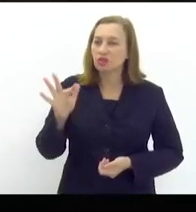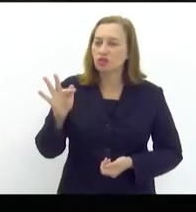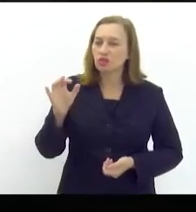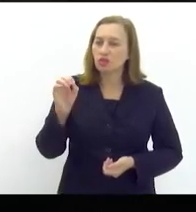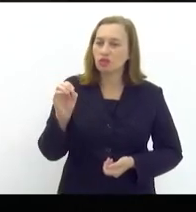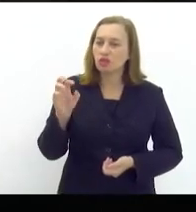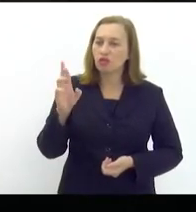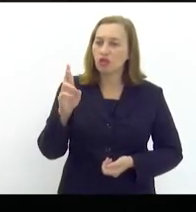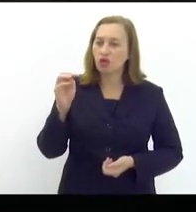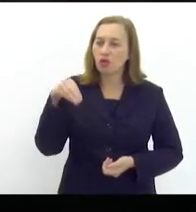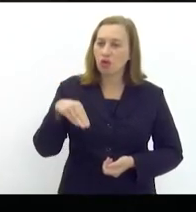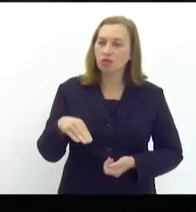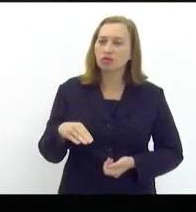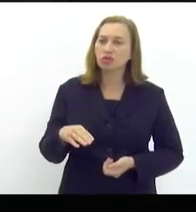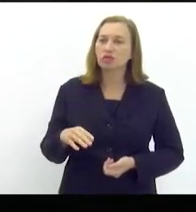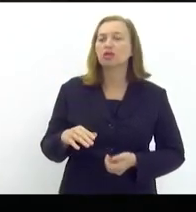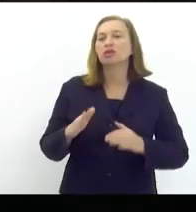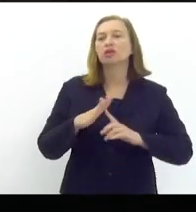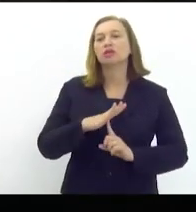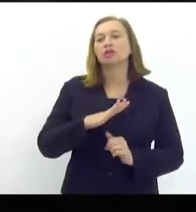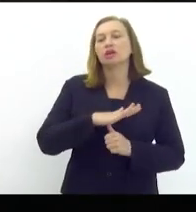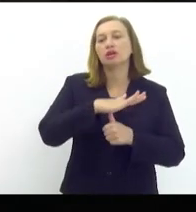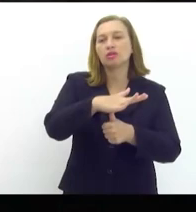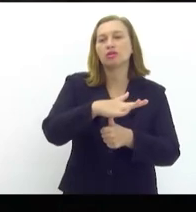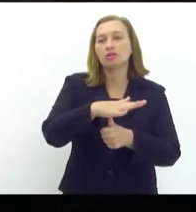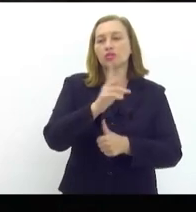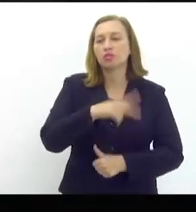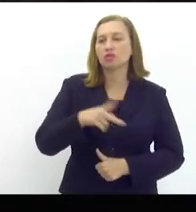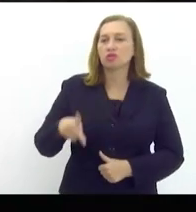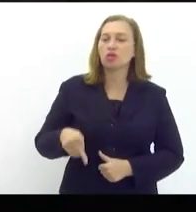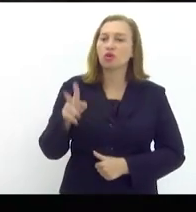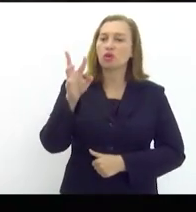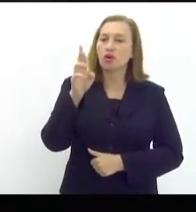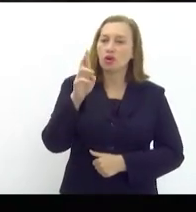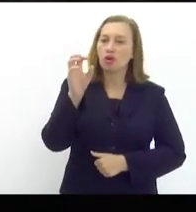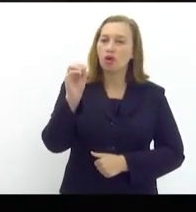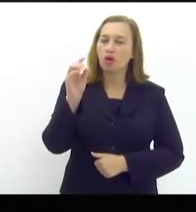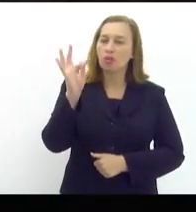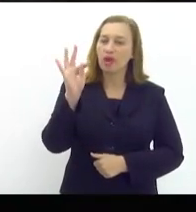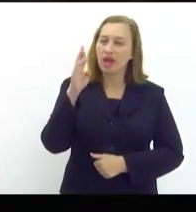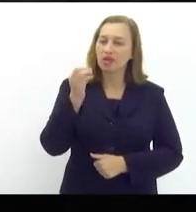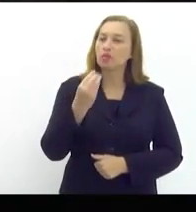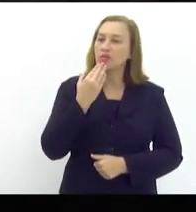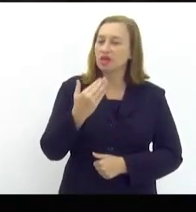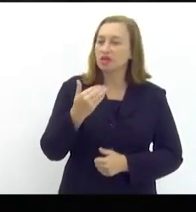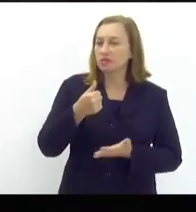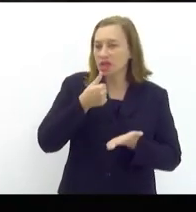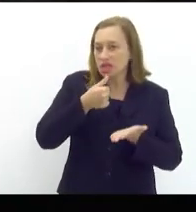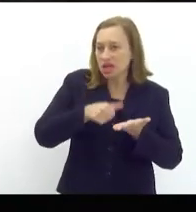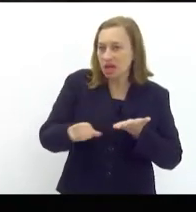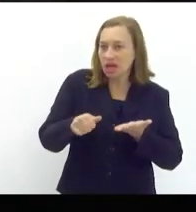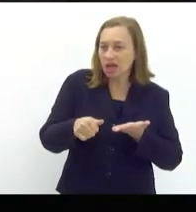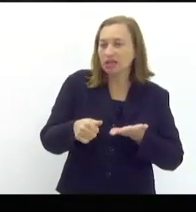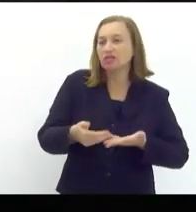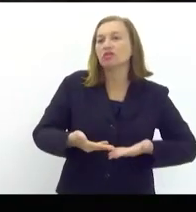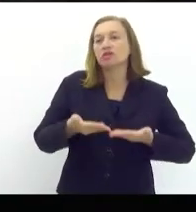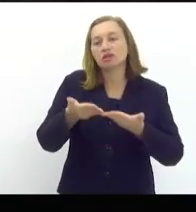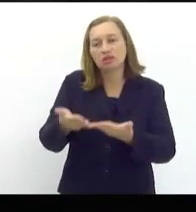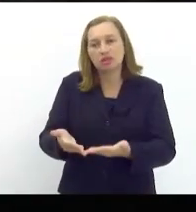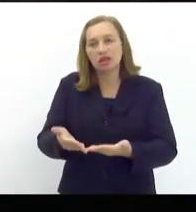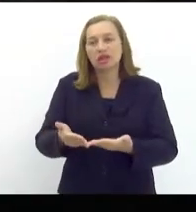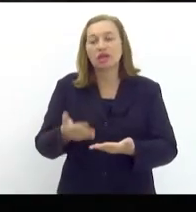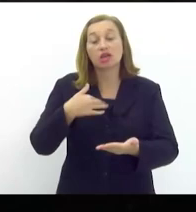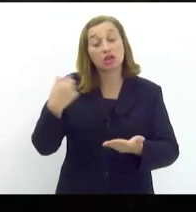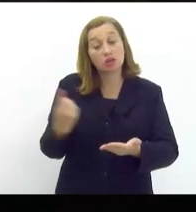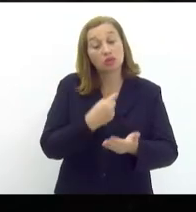reitores o professor Roberto de Souza pedindo para que essa carta né fosse considerada e que